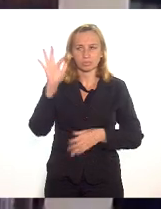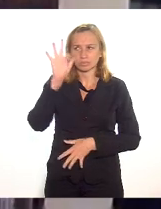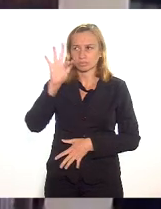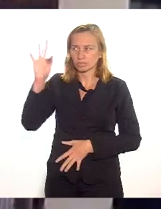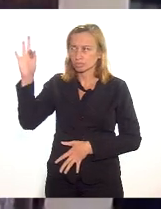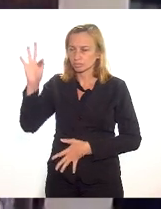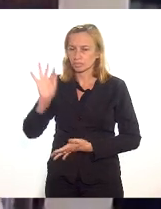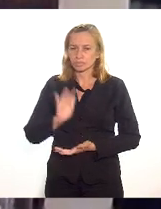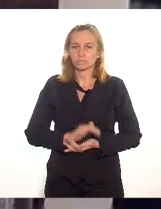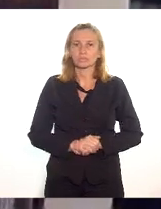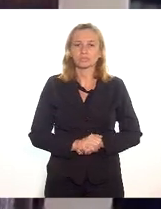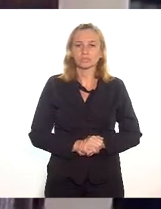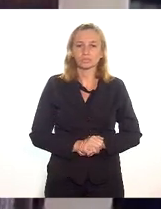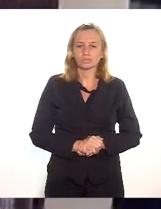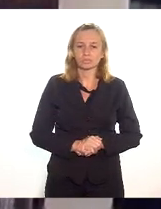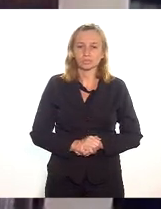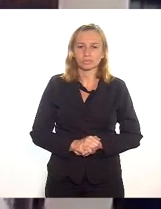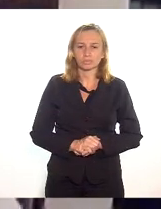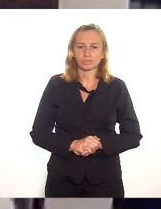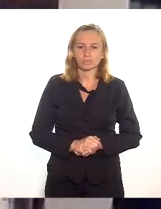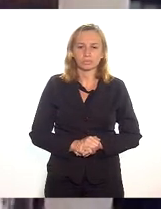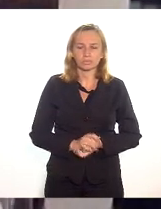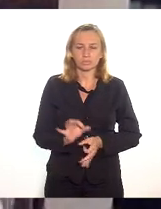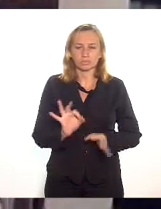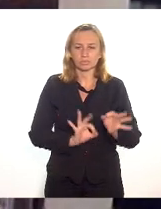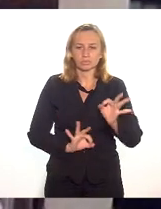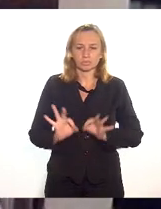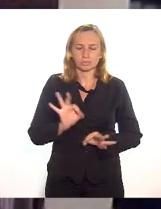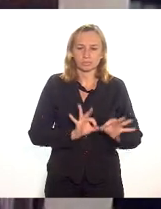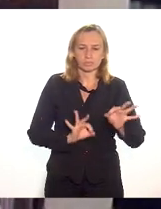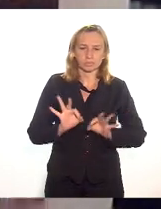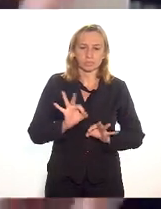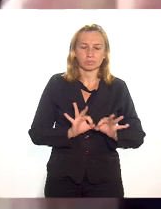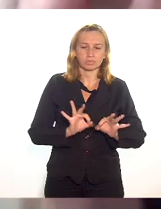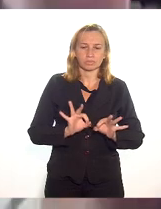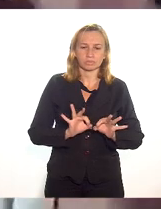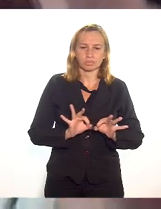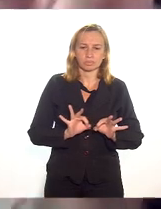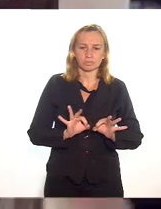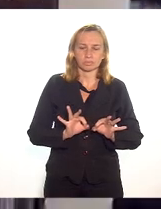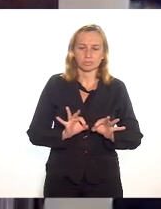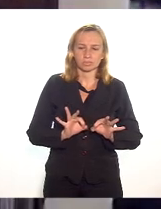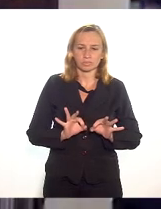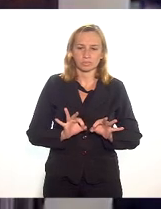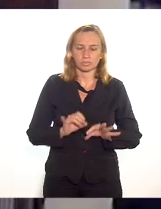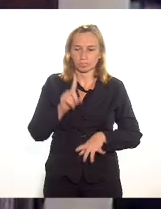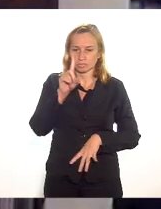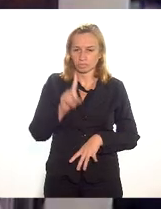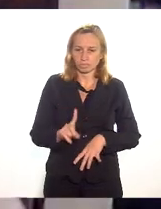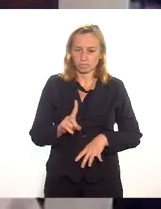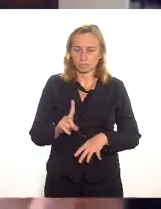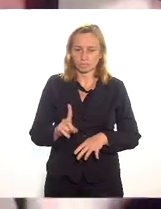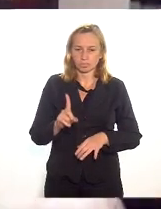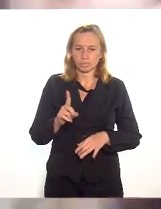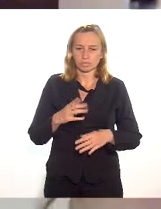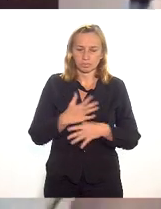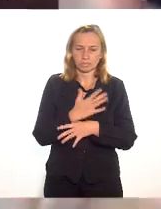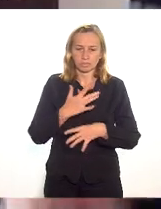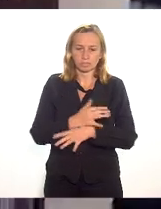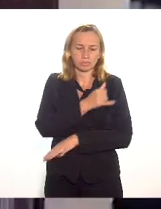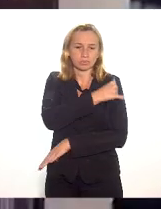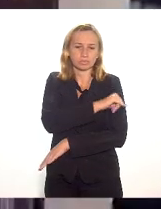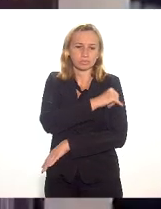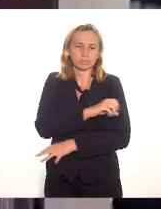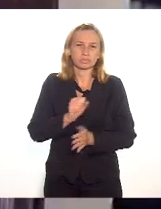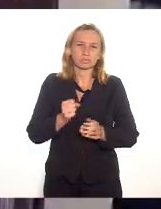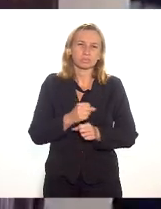para fazer o plano diretor da cidade do Rio de Janeiro. Primeiro plano diretor da cidade do Rio de Janeiro, na década de